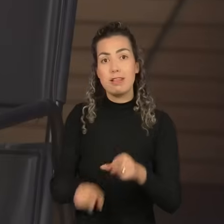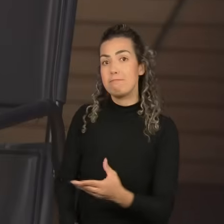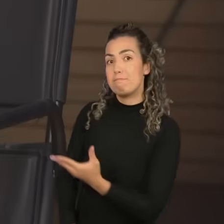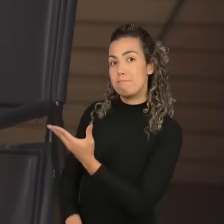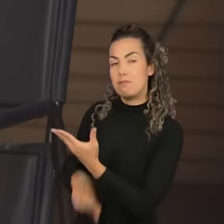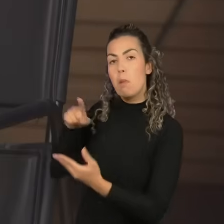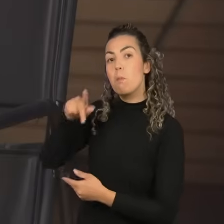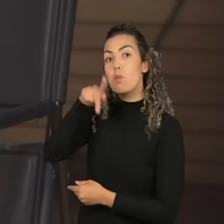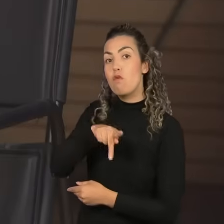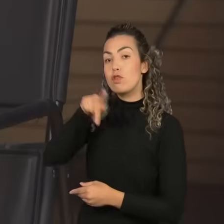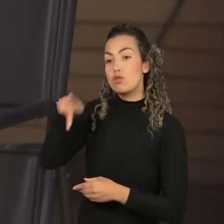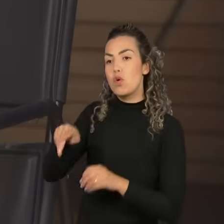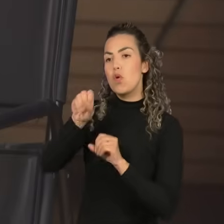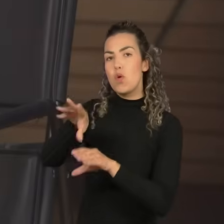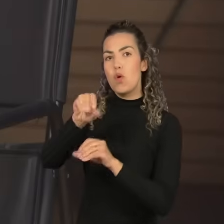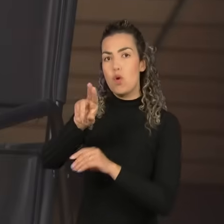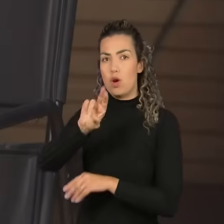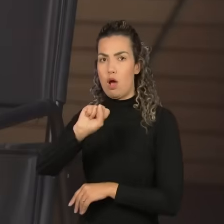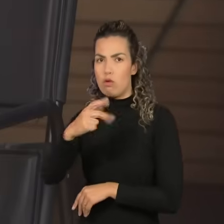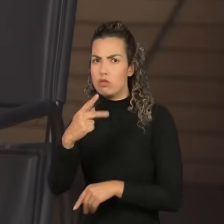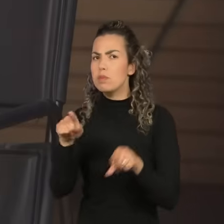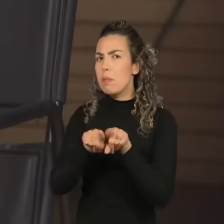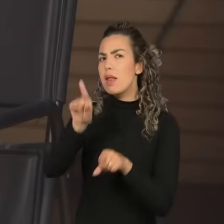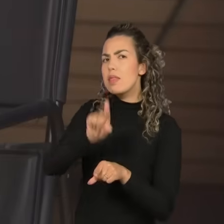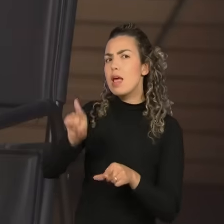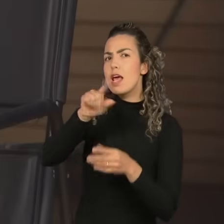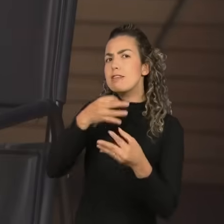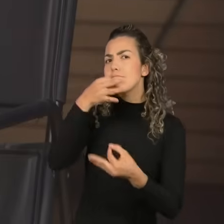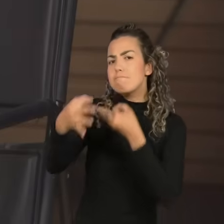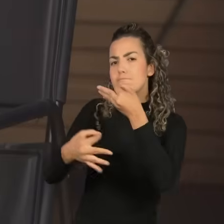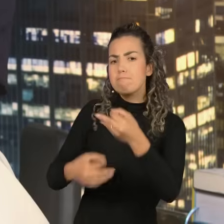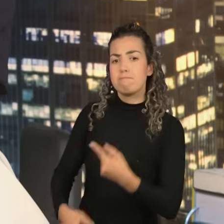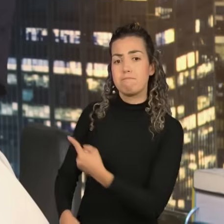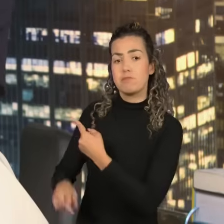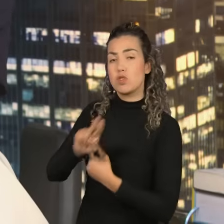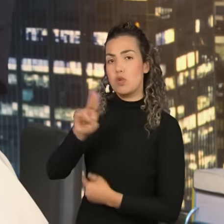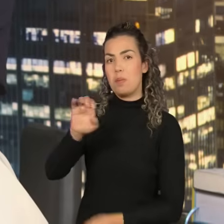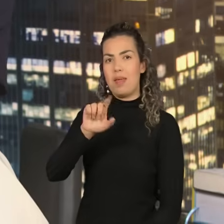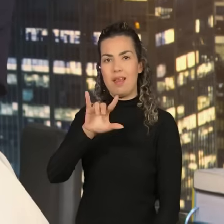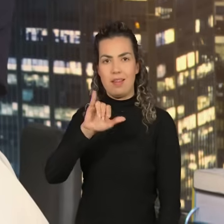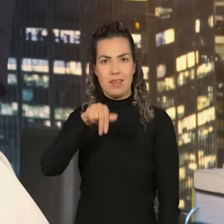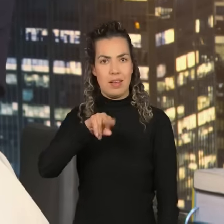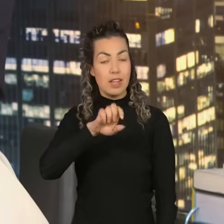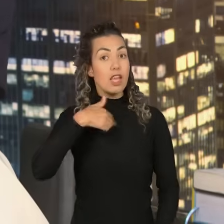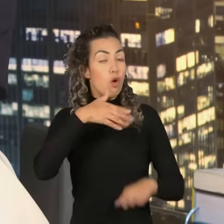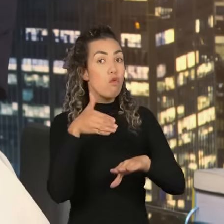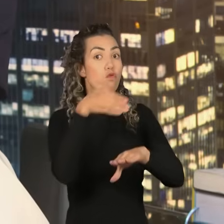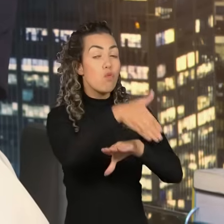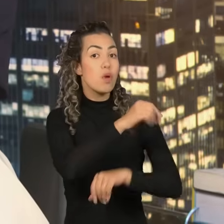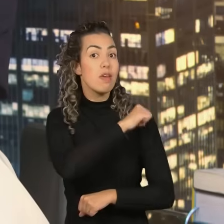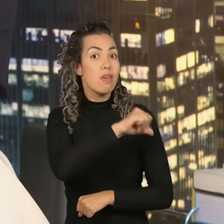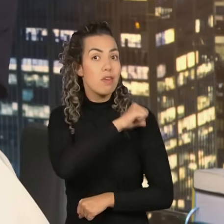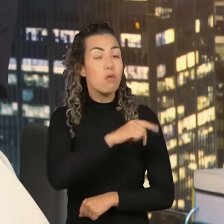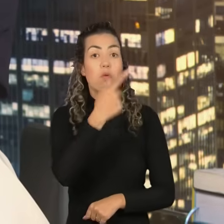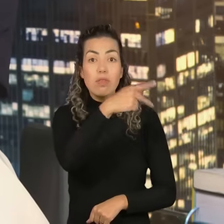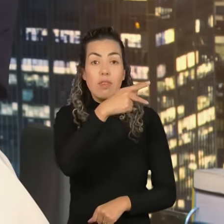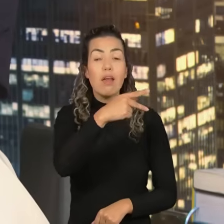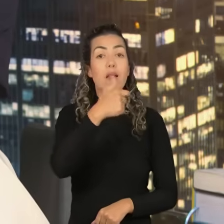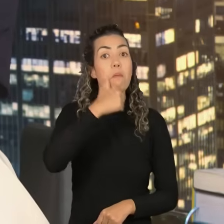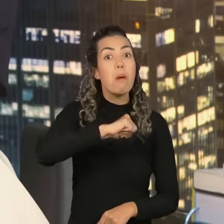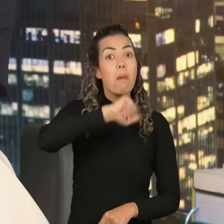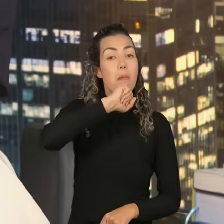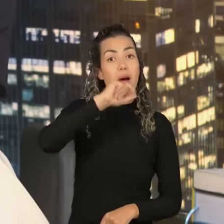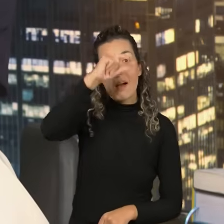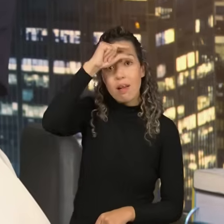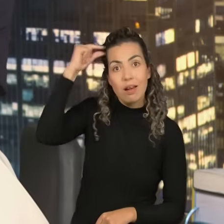e crítica literária Eliane Robert Moraes. E eu fui para o Rio e conversei com a Lucinha Araújo, mãe do Cazuza, e a gente vai